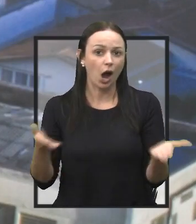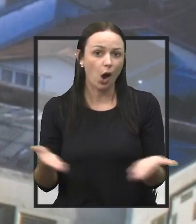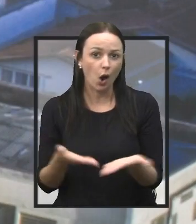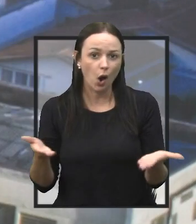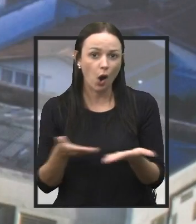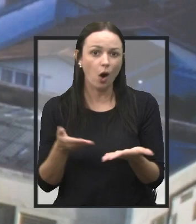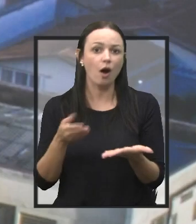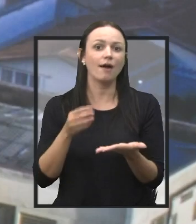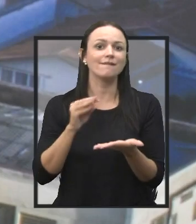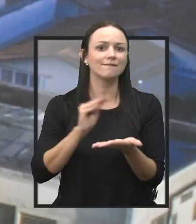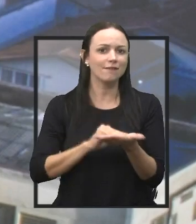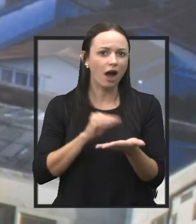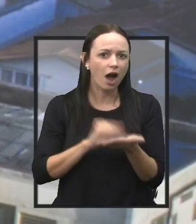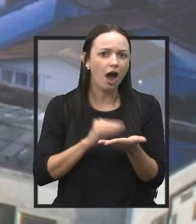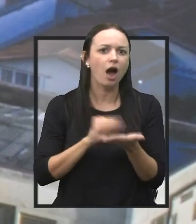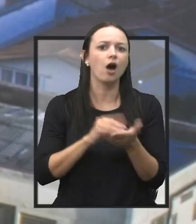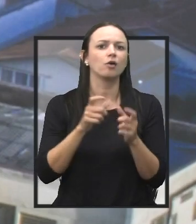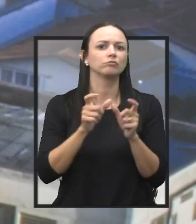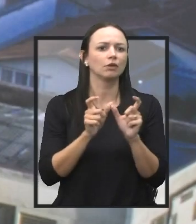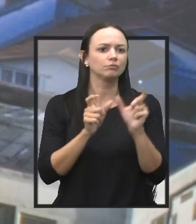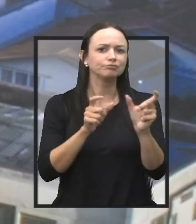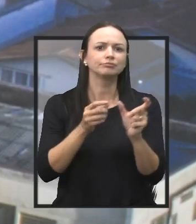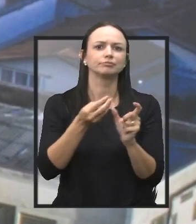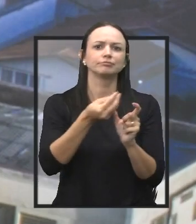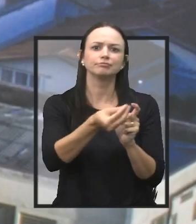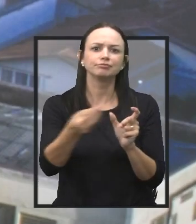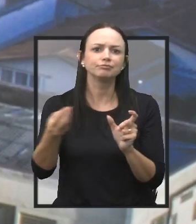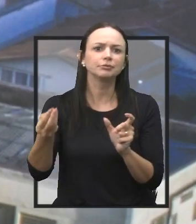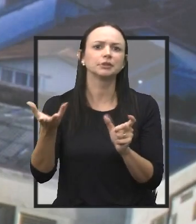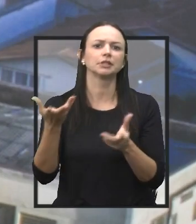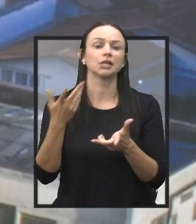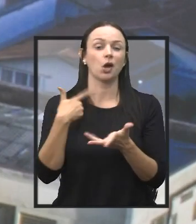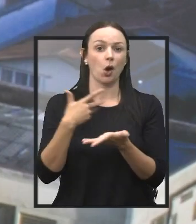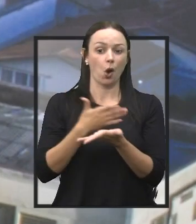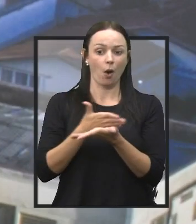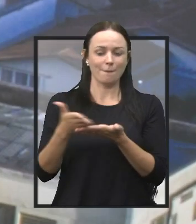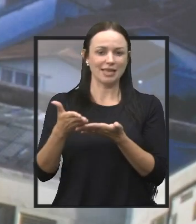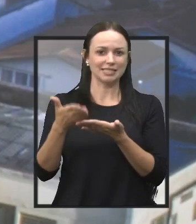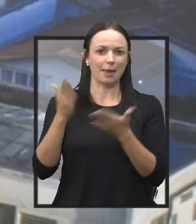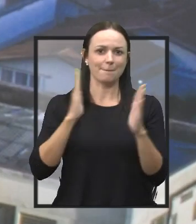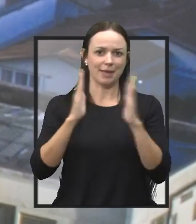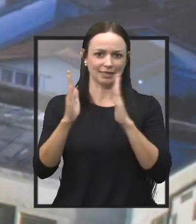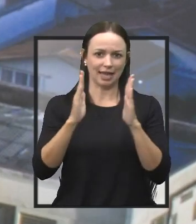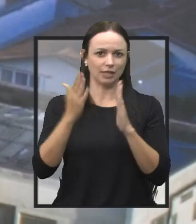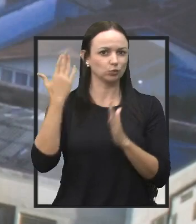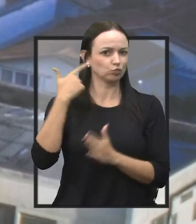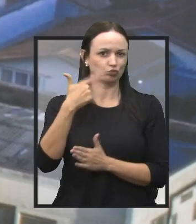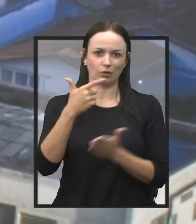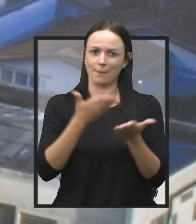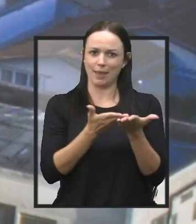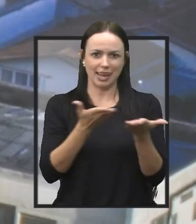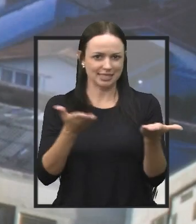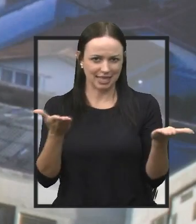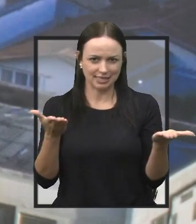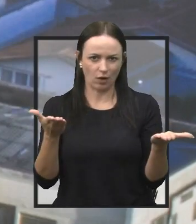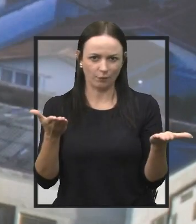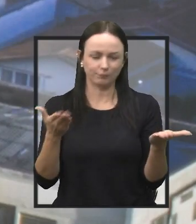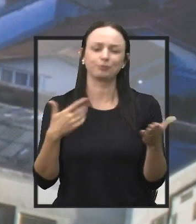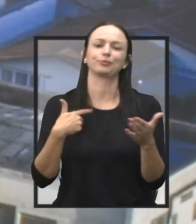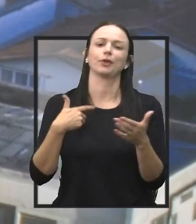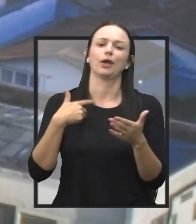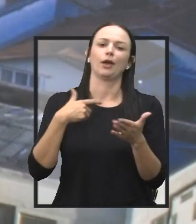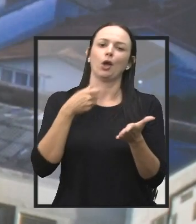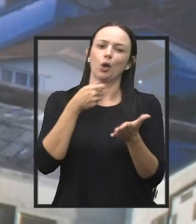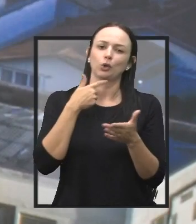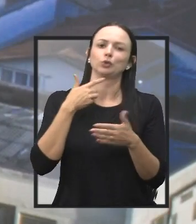na distribuição das fitinhas, porque quando eu iniciei o mandato não tinha licitação. Então nós corremos atrás desse